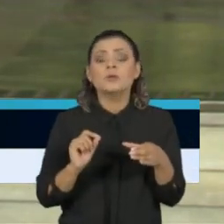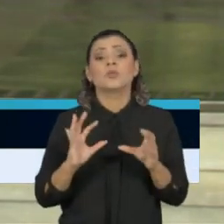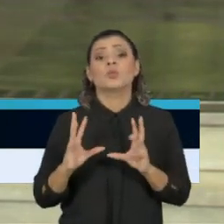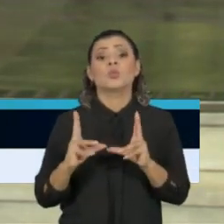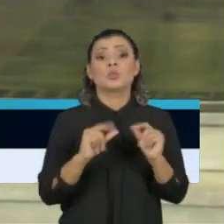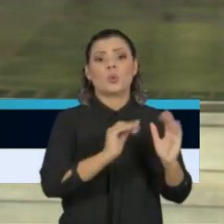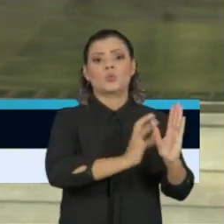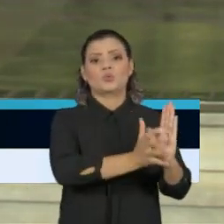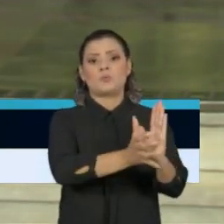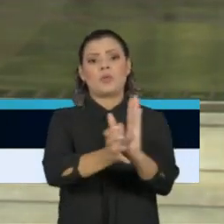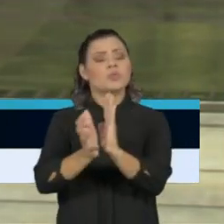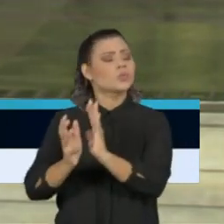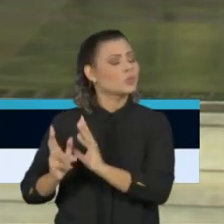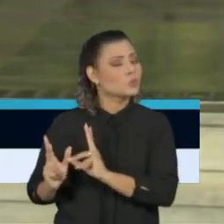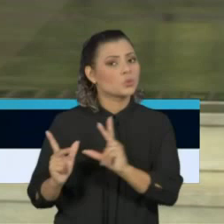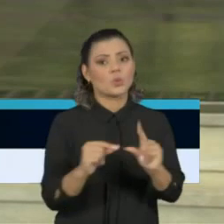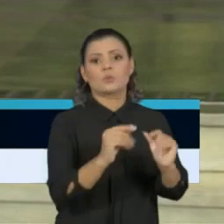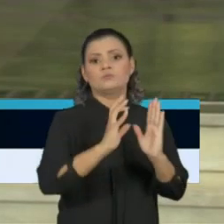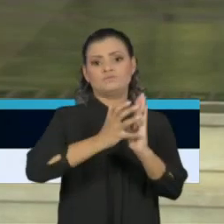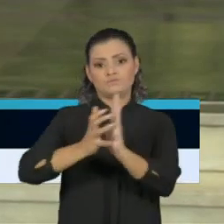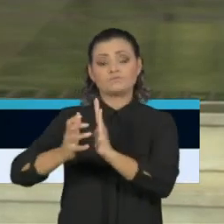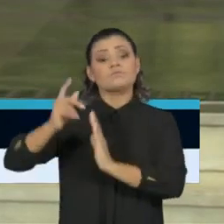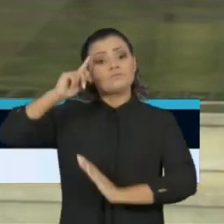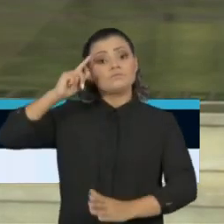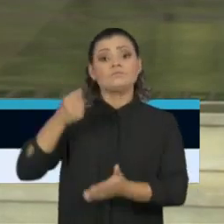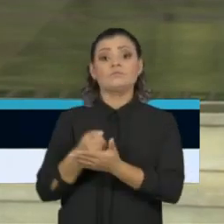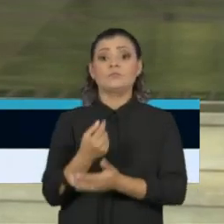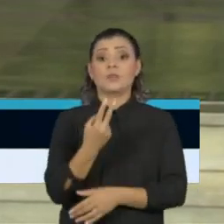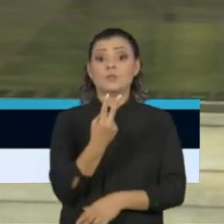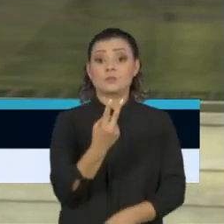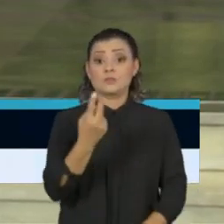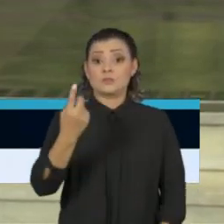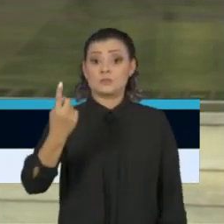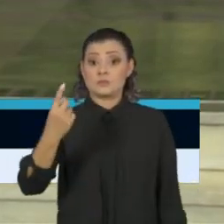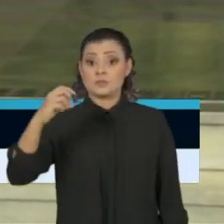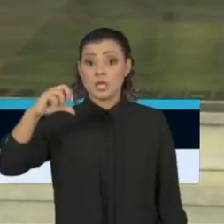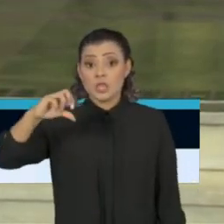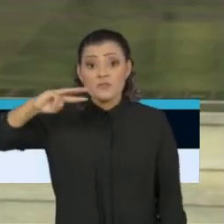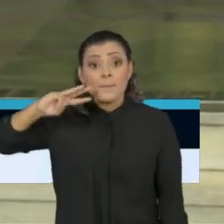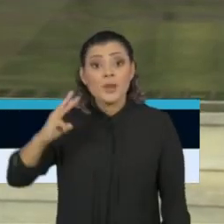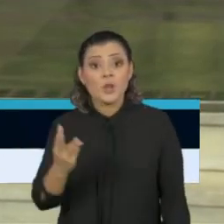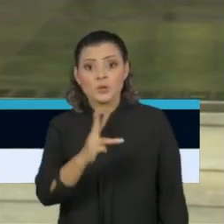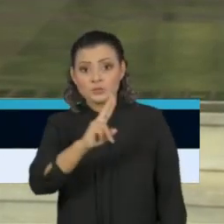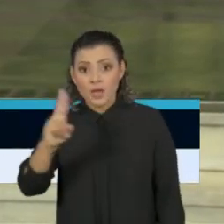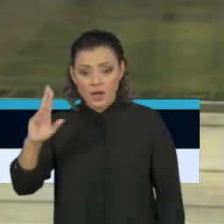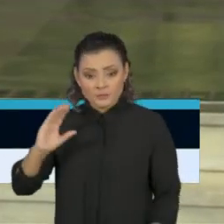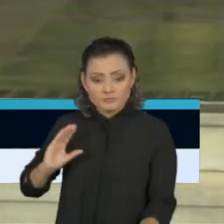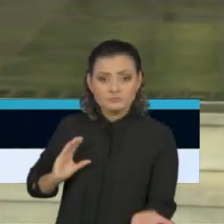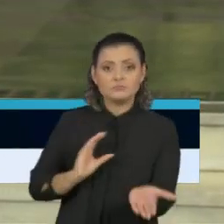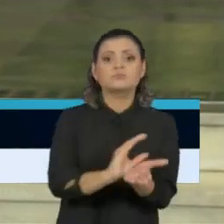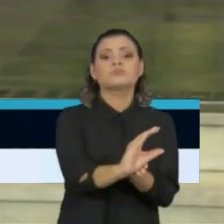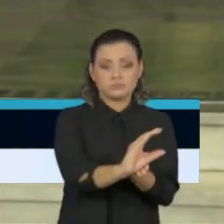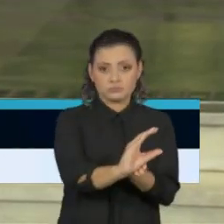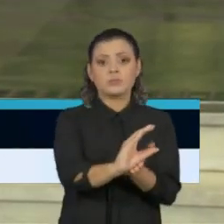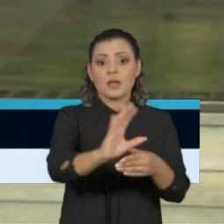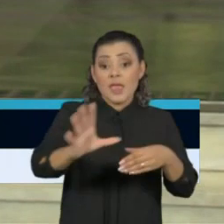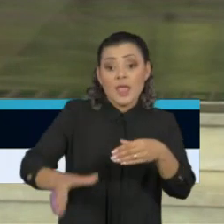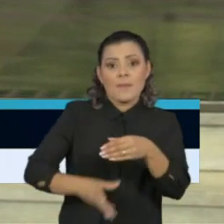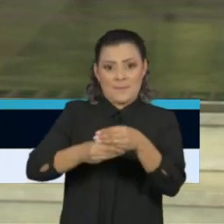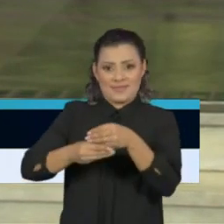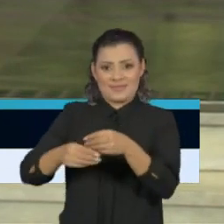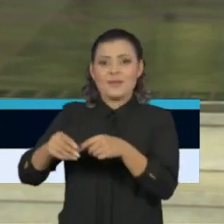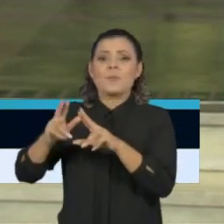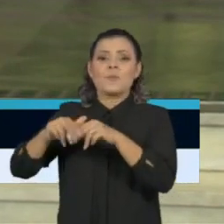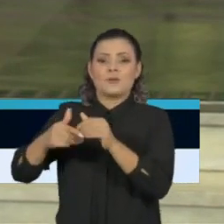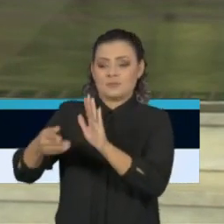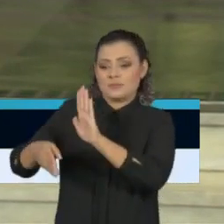os partidos, decidiram pela destinação de 219 milhões de reais para, com as suas emendas parlamentares,